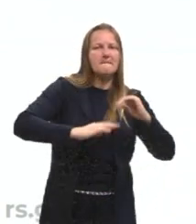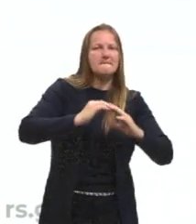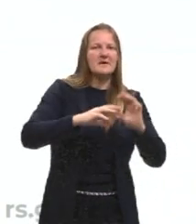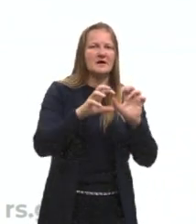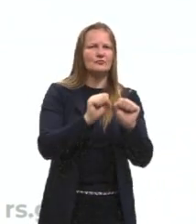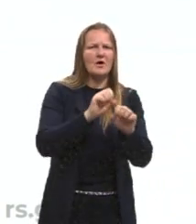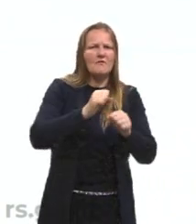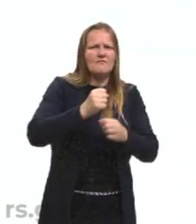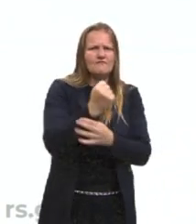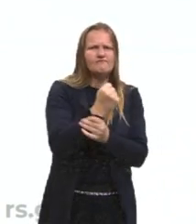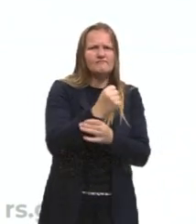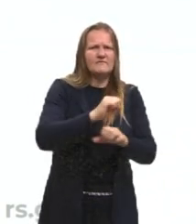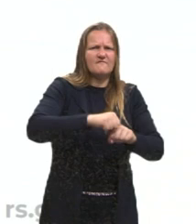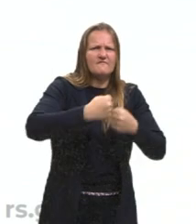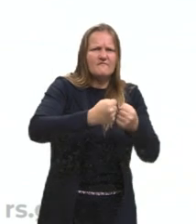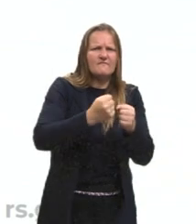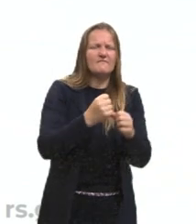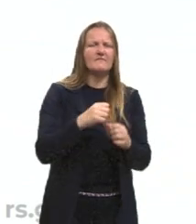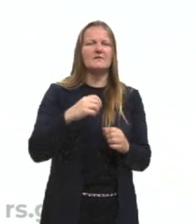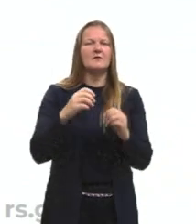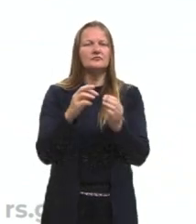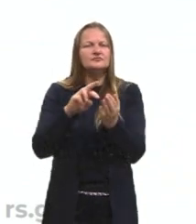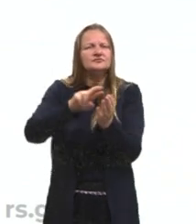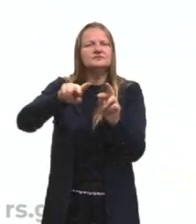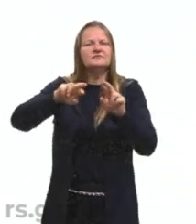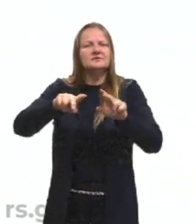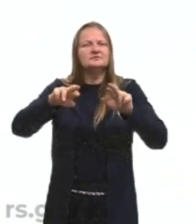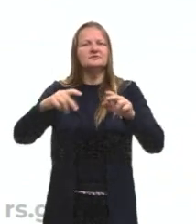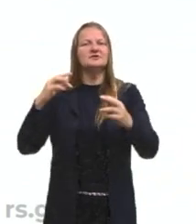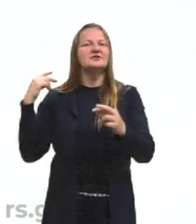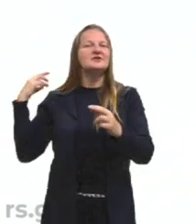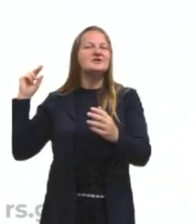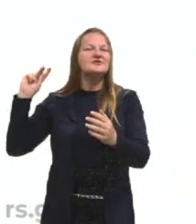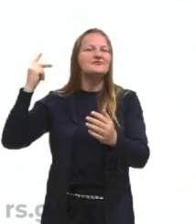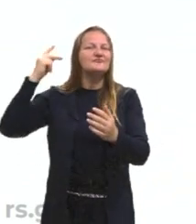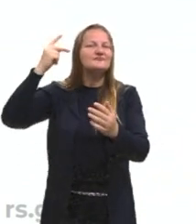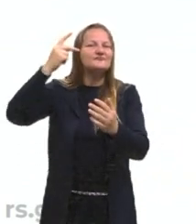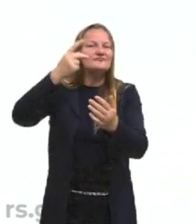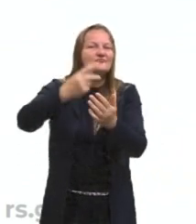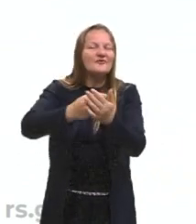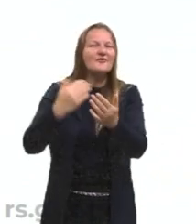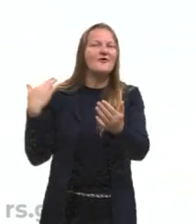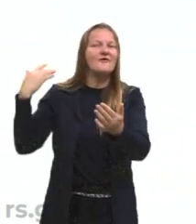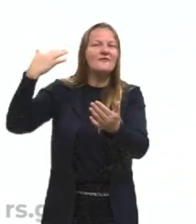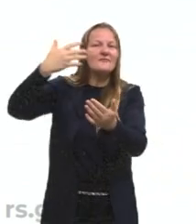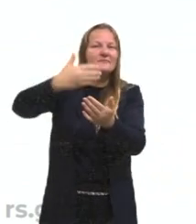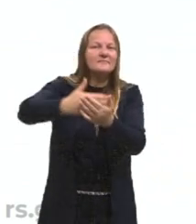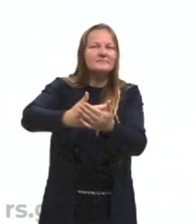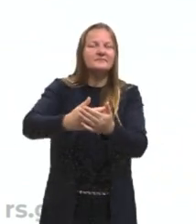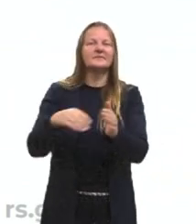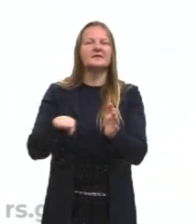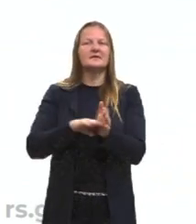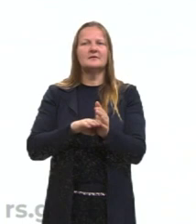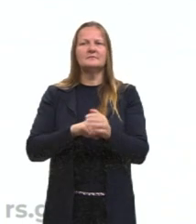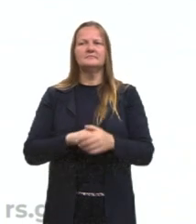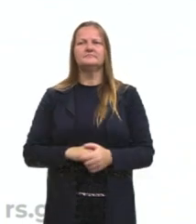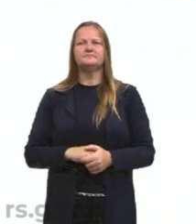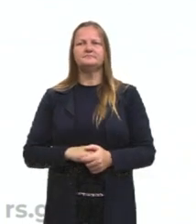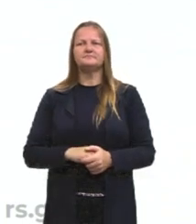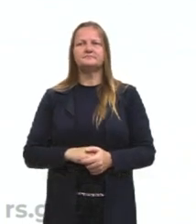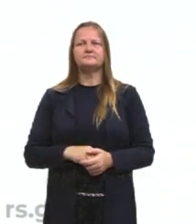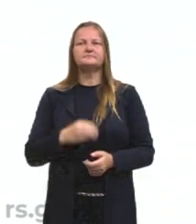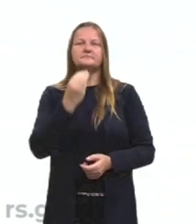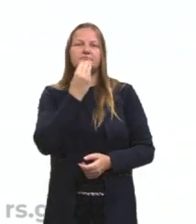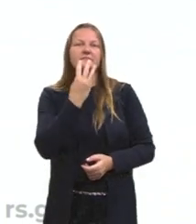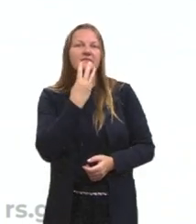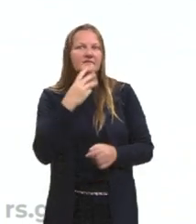né Essa diferenciação ao longo da história nós discutimos também a questão aí mais profundamente do Max Weber